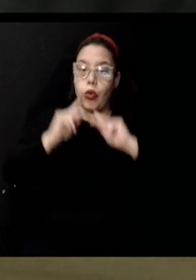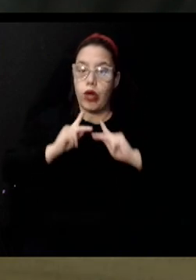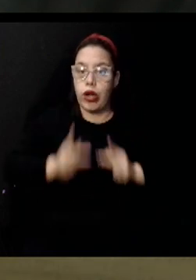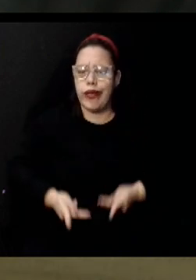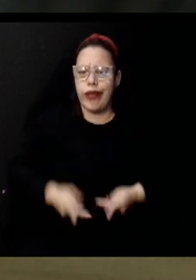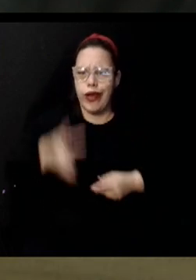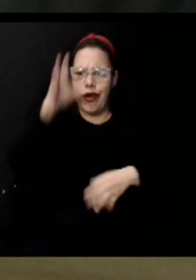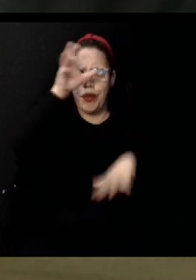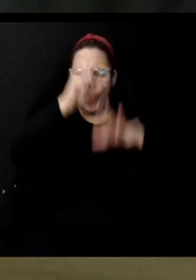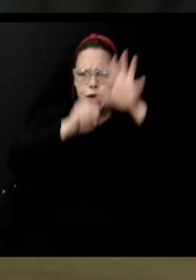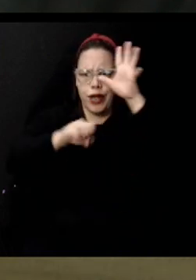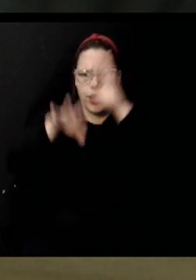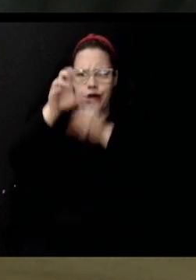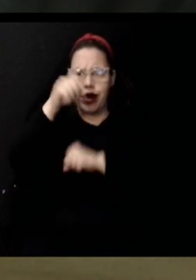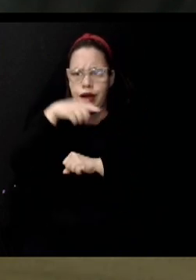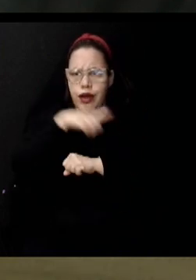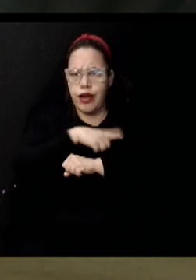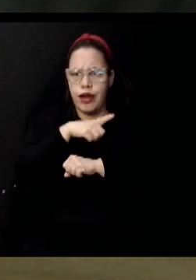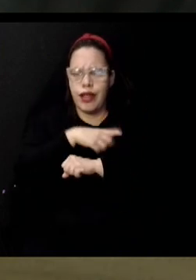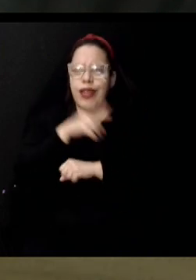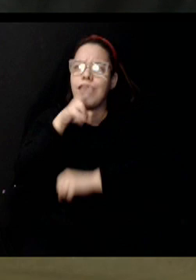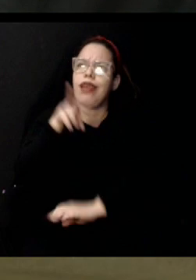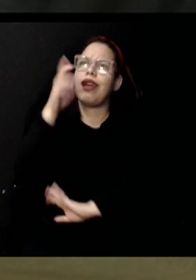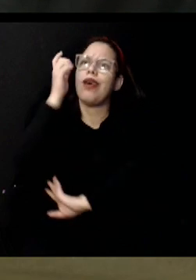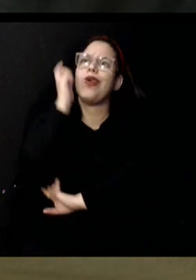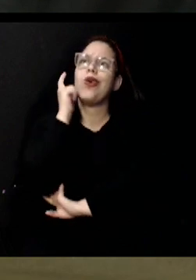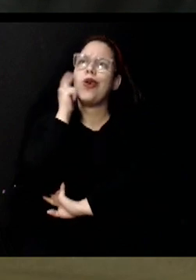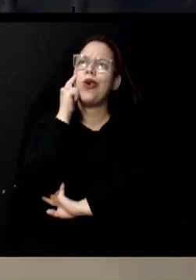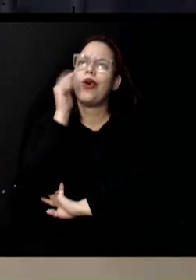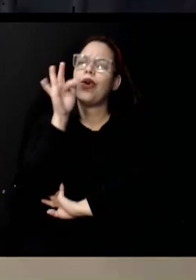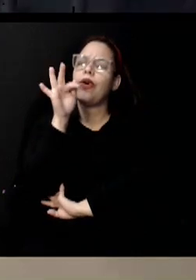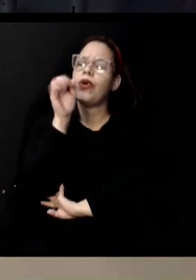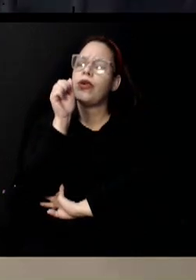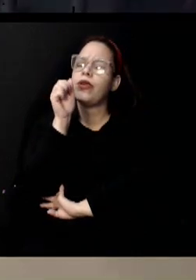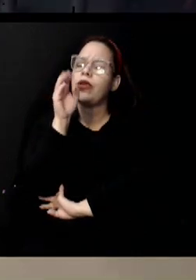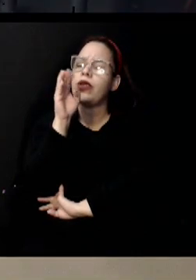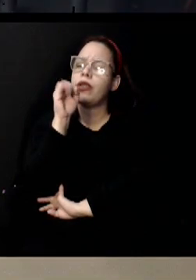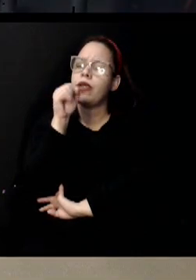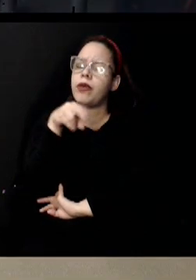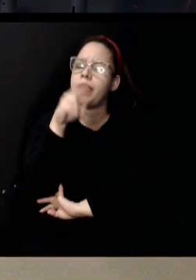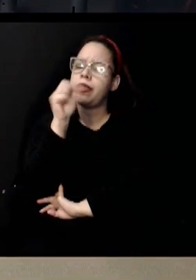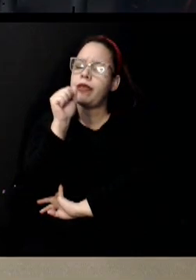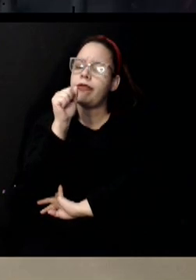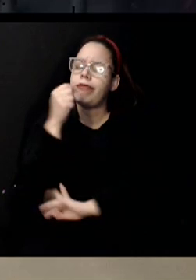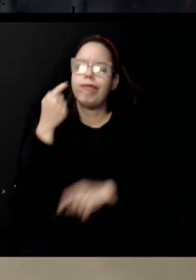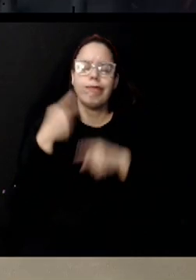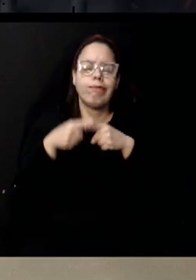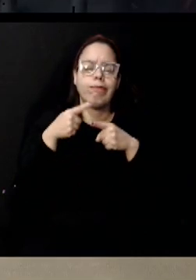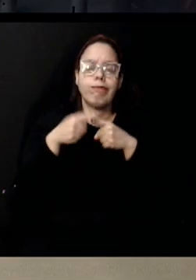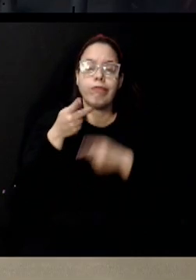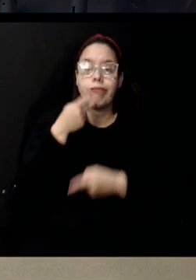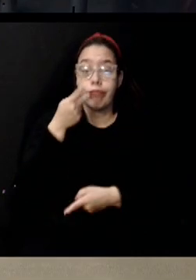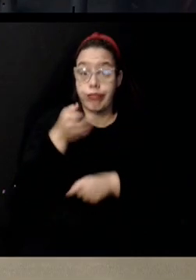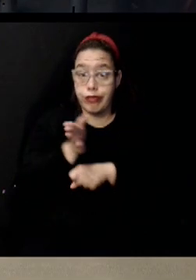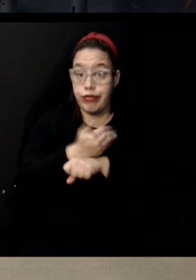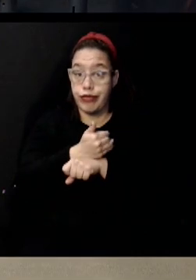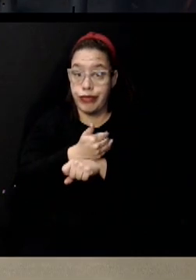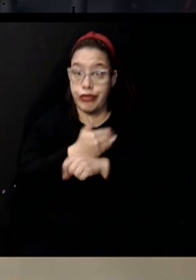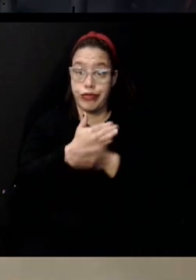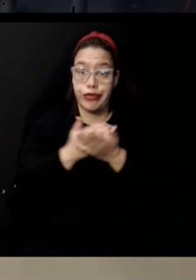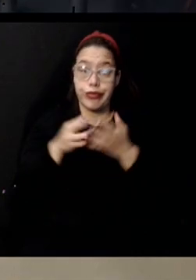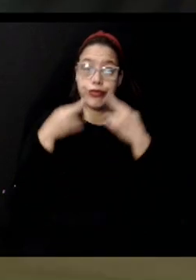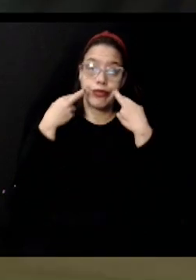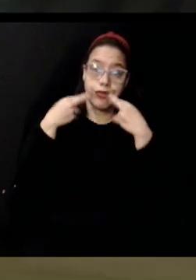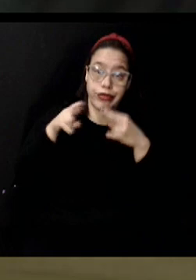a ter essa visão, né, Fabiana? É, Porque, como eu disse antes, você começa a reclamar, a pessoa fala assim: "Ah,